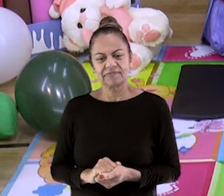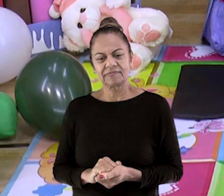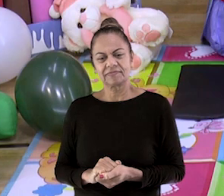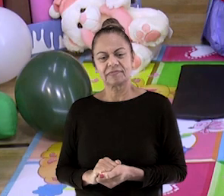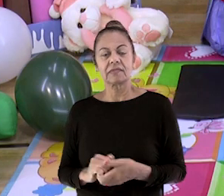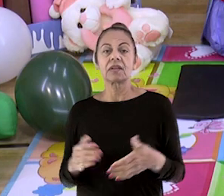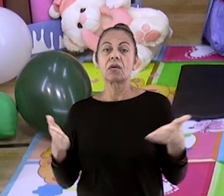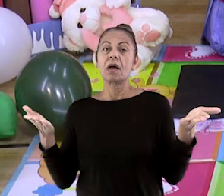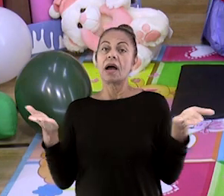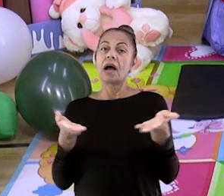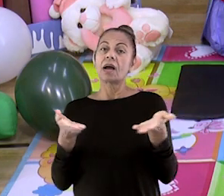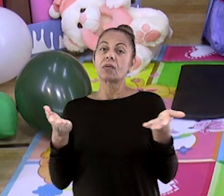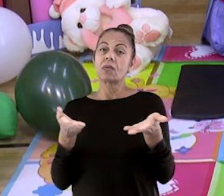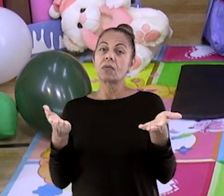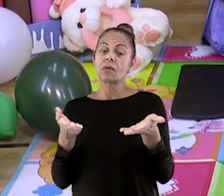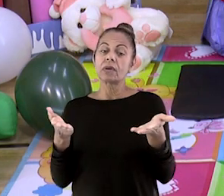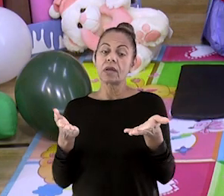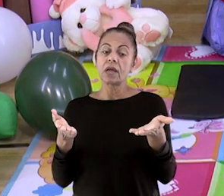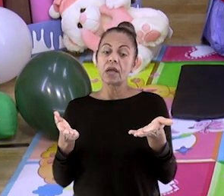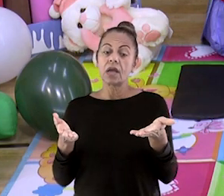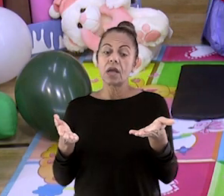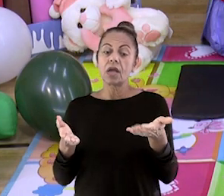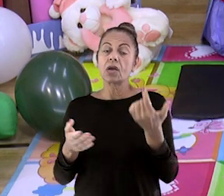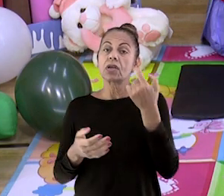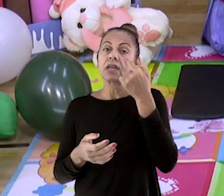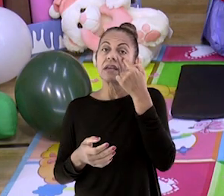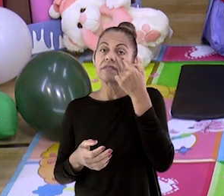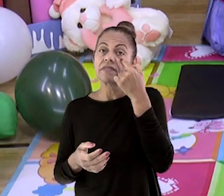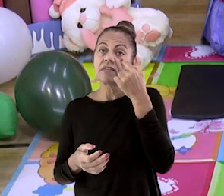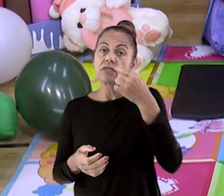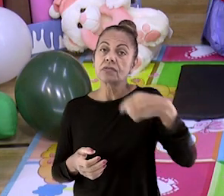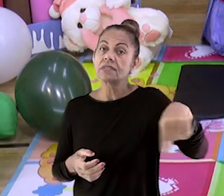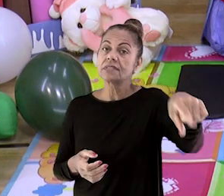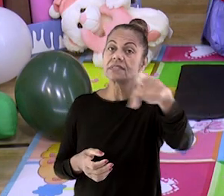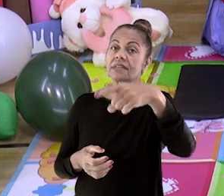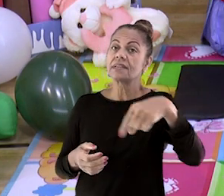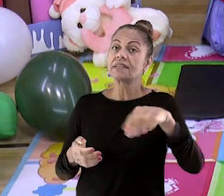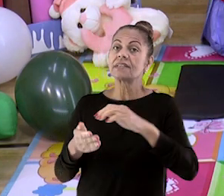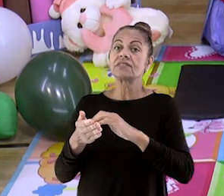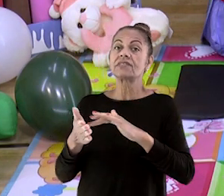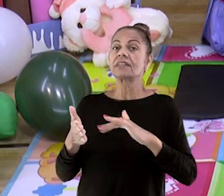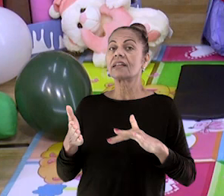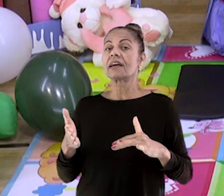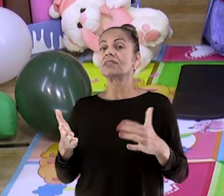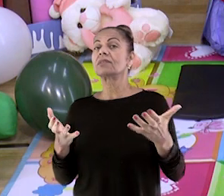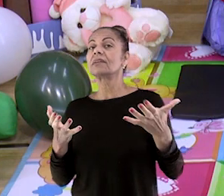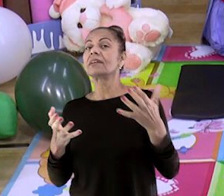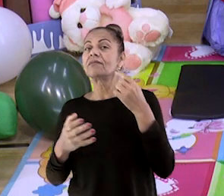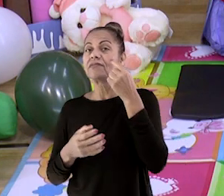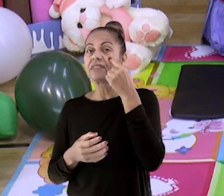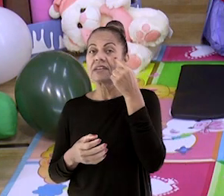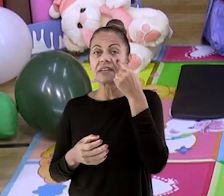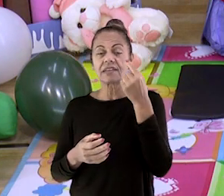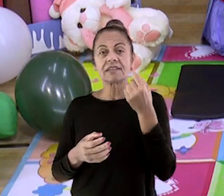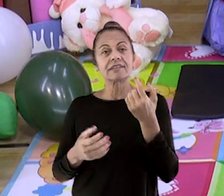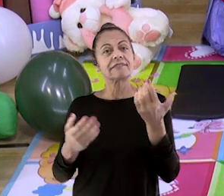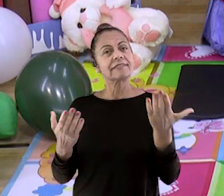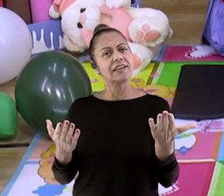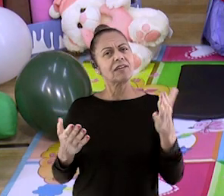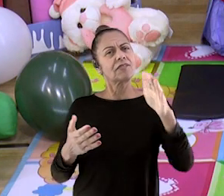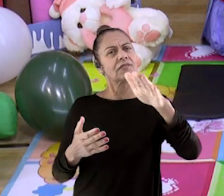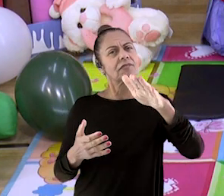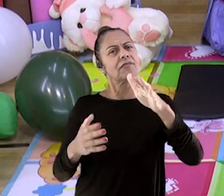agora eu queria ver a atividade de vocês para isso famílias